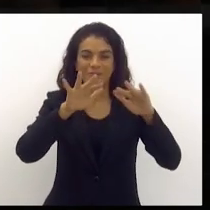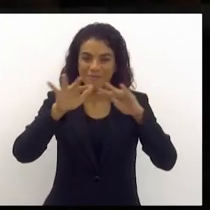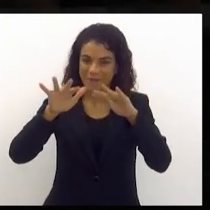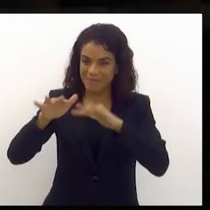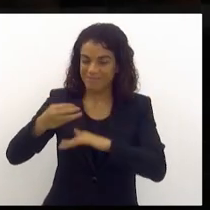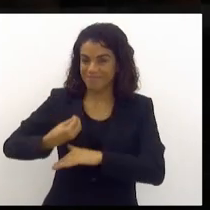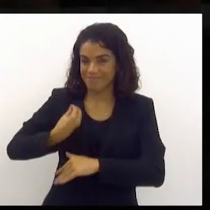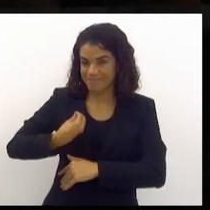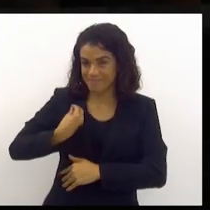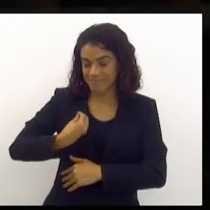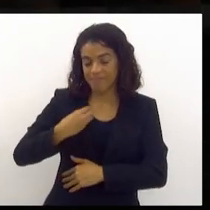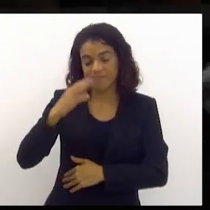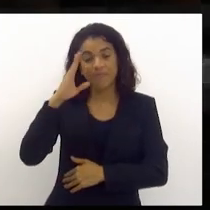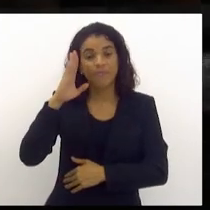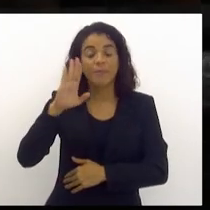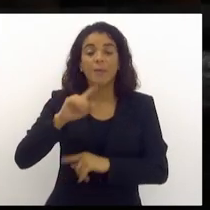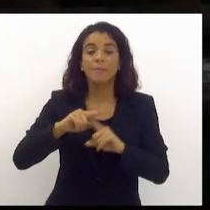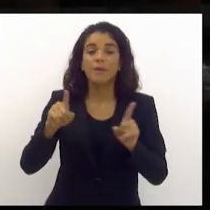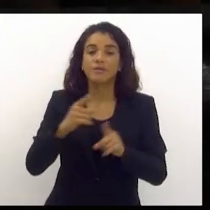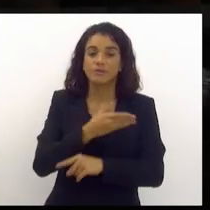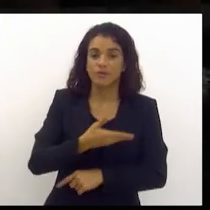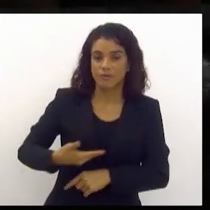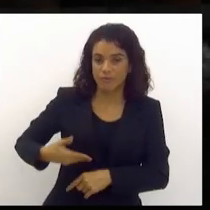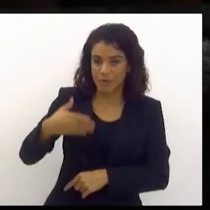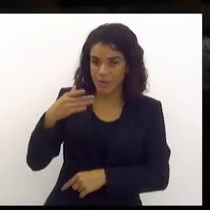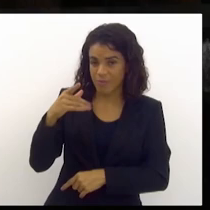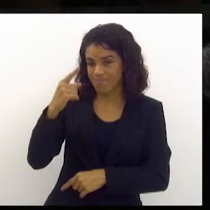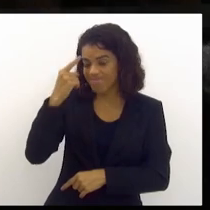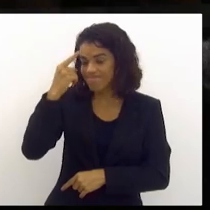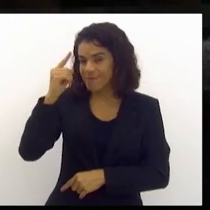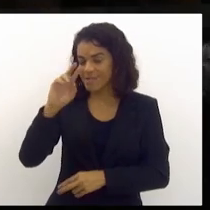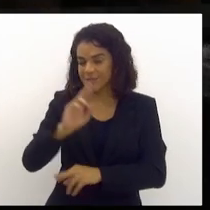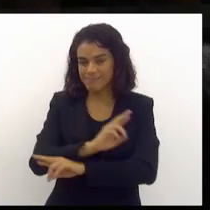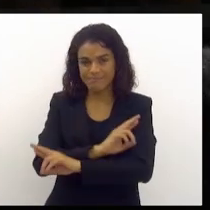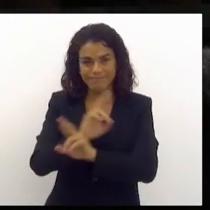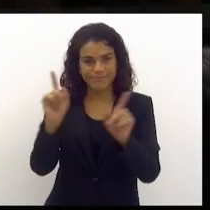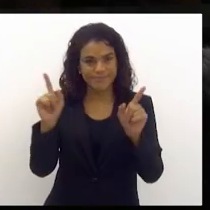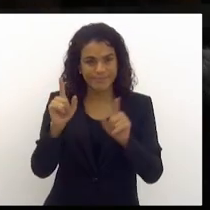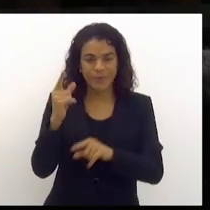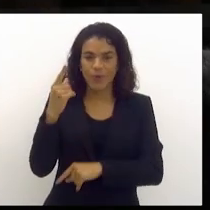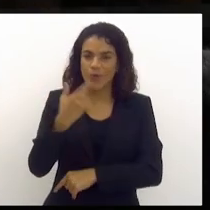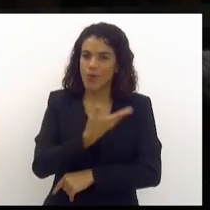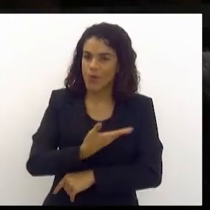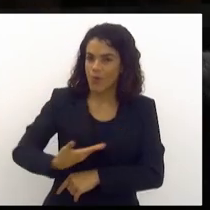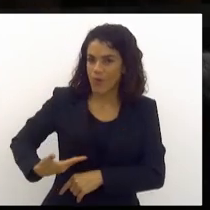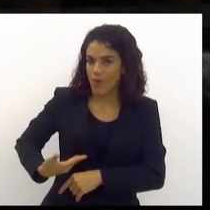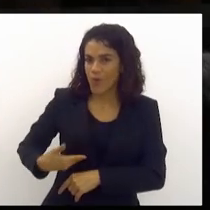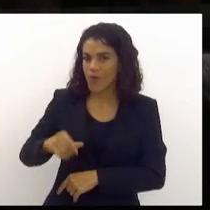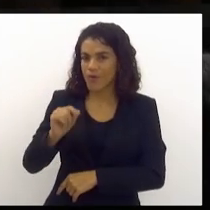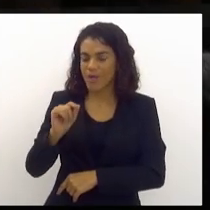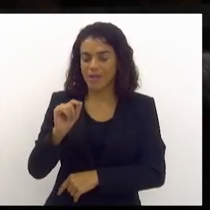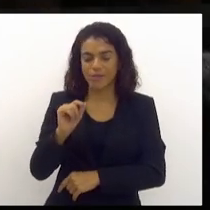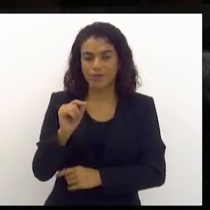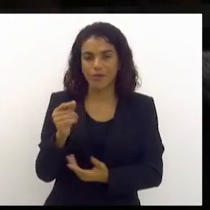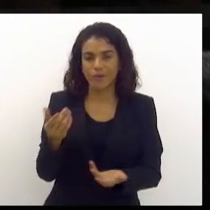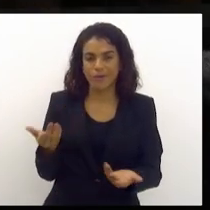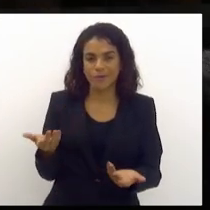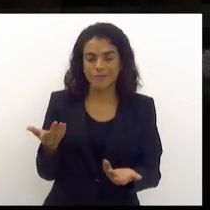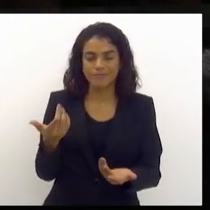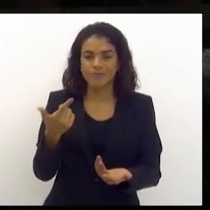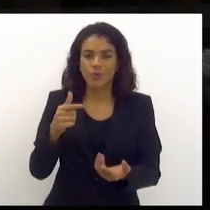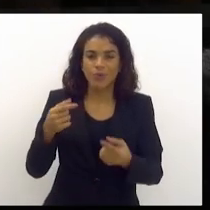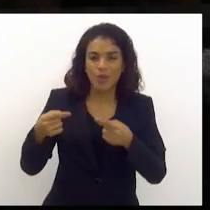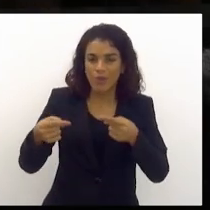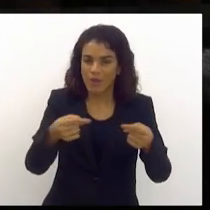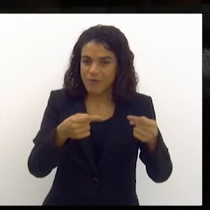é fundamental. Porém, o governador, ele pensa diferente, né? O governador, longe de fazer o debate